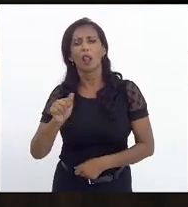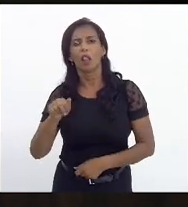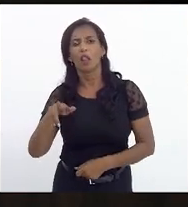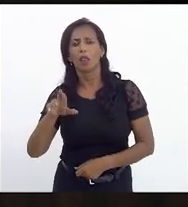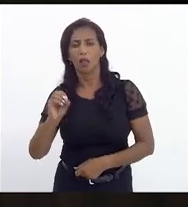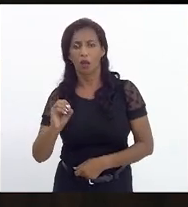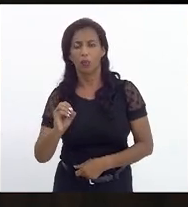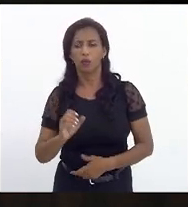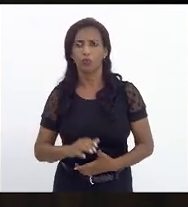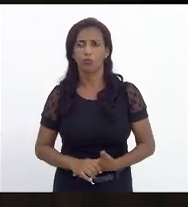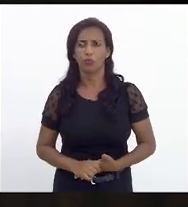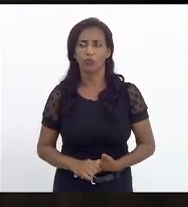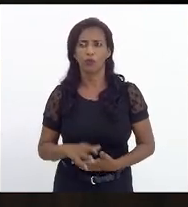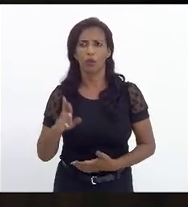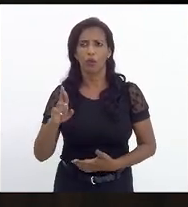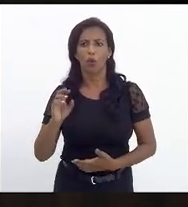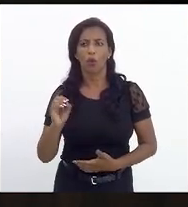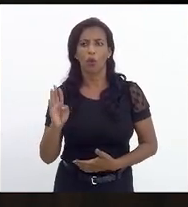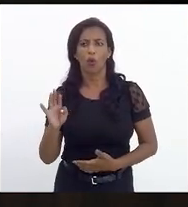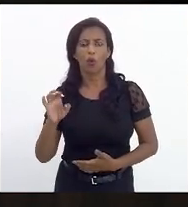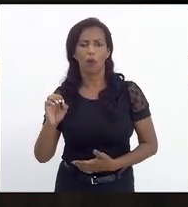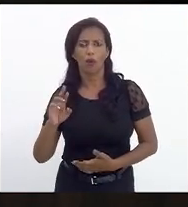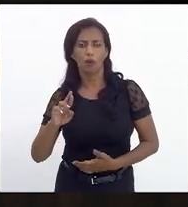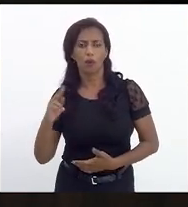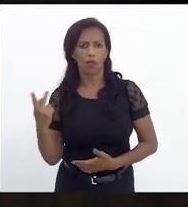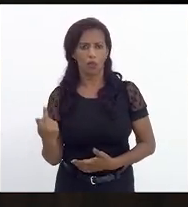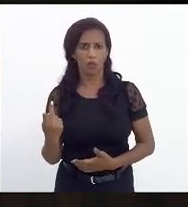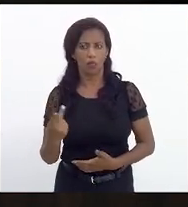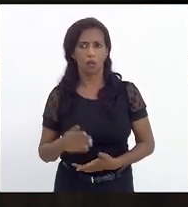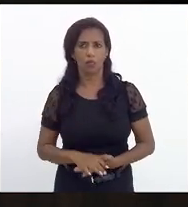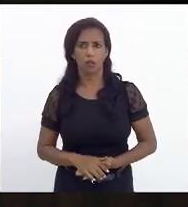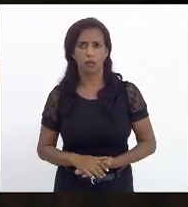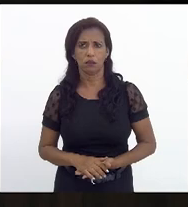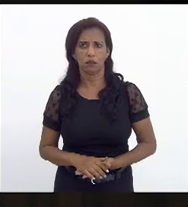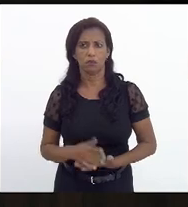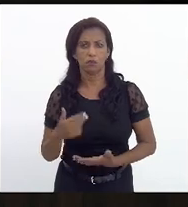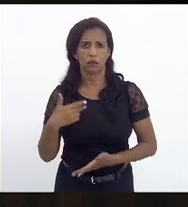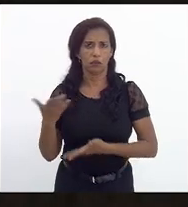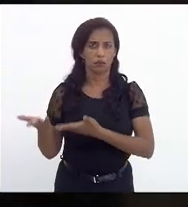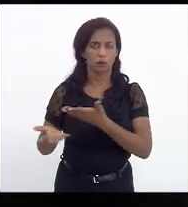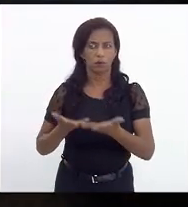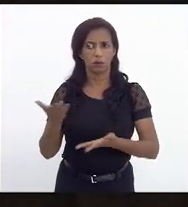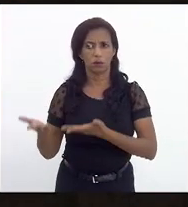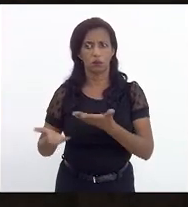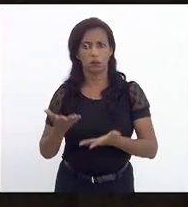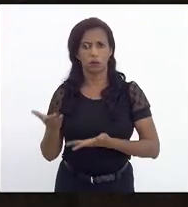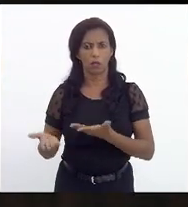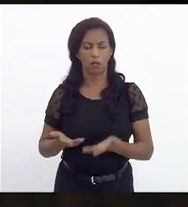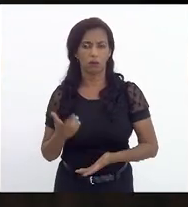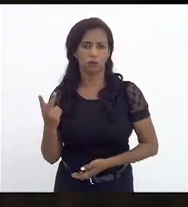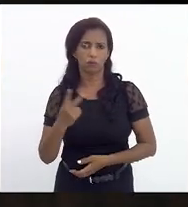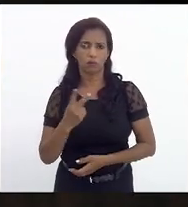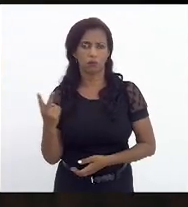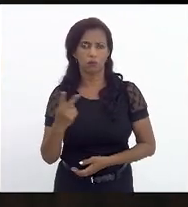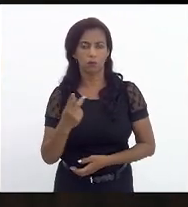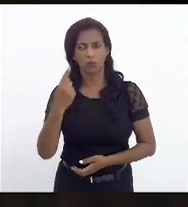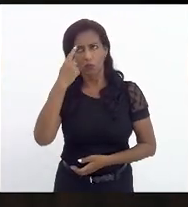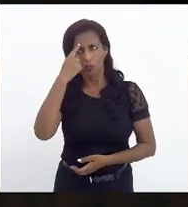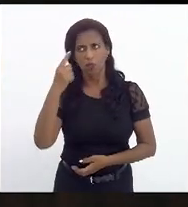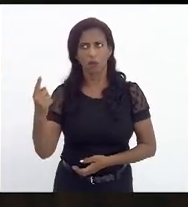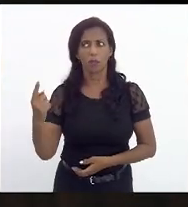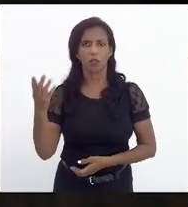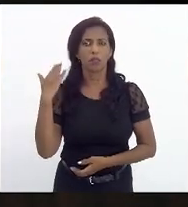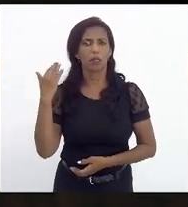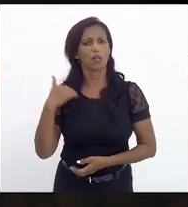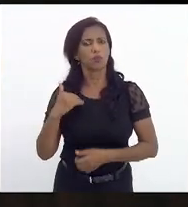o diretor financeiro e o Roberto é o de recursos humanos. Eu trato com eles dois. Eu vou perguntar ao Roberto como é que está isso. Duas semanas atrás eu